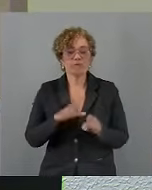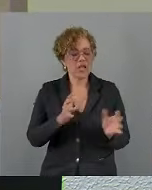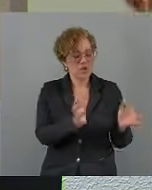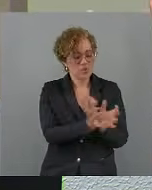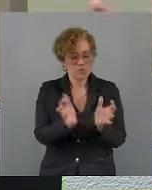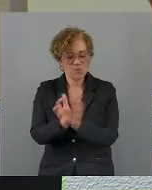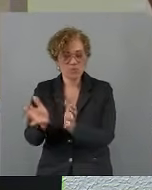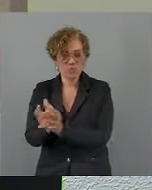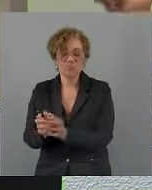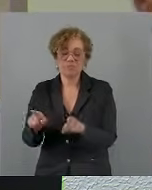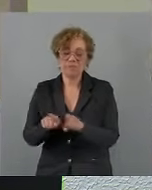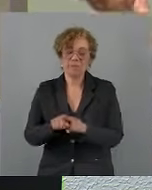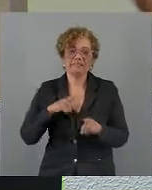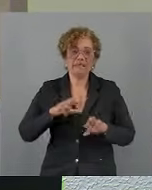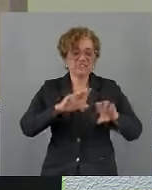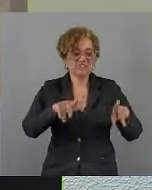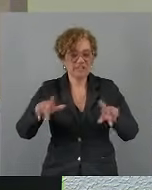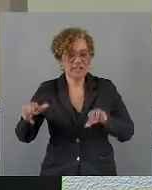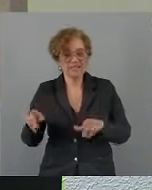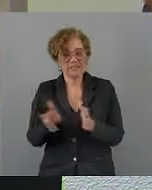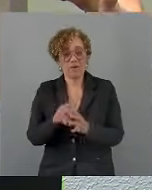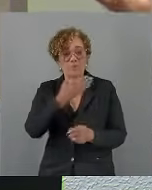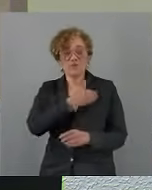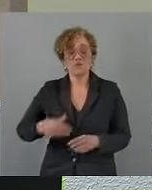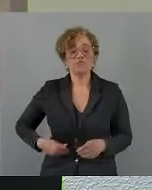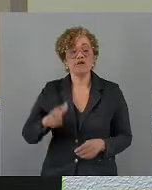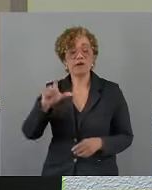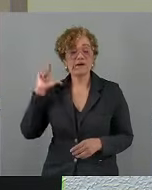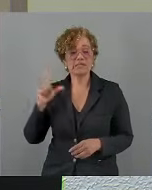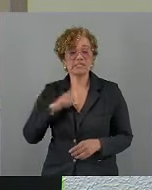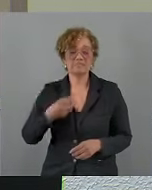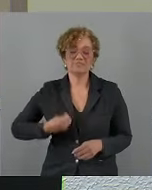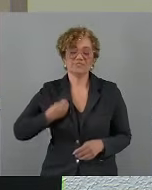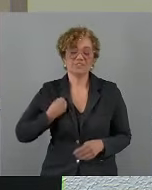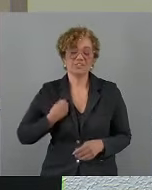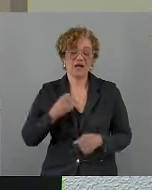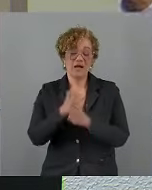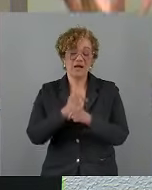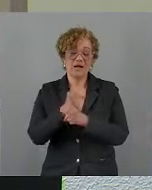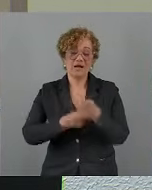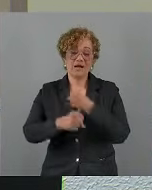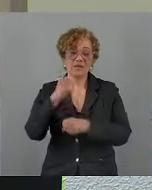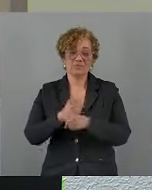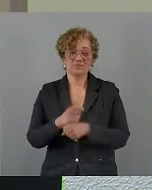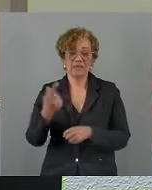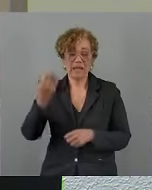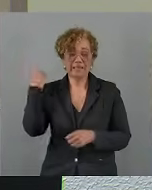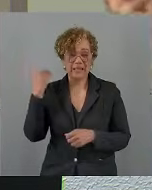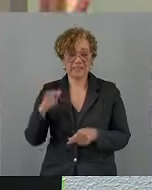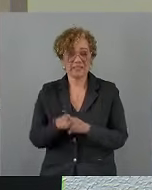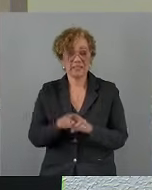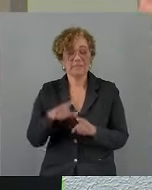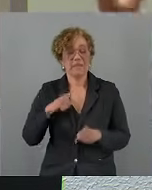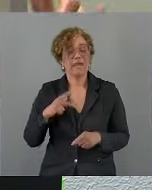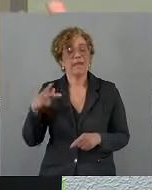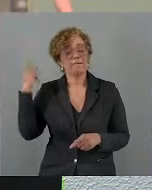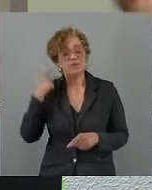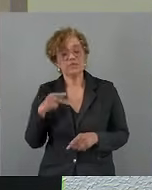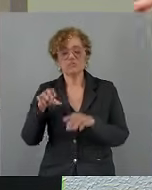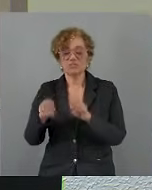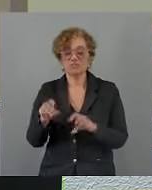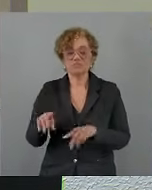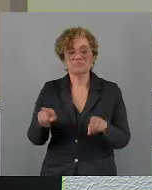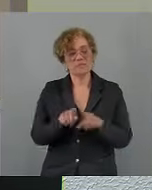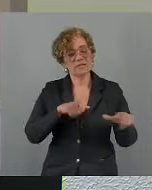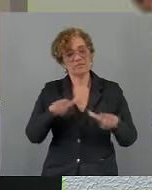tem um peso hoje menor no governo do que existia até alguns anos atrás, o que acabou esvaziando algumas políticas educacionais e de trabalho